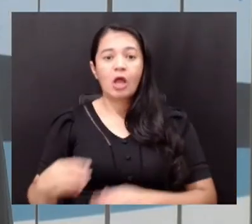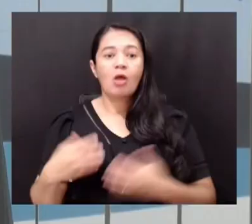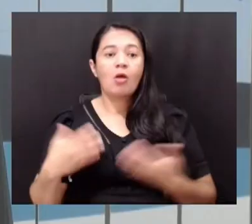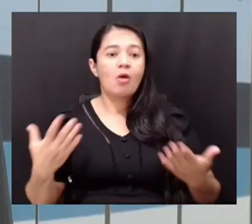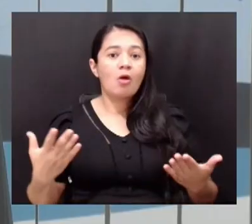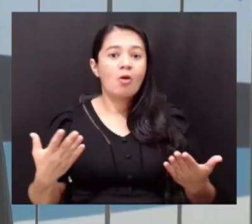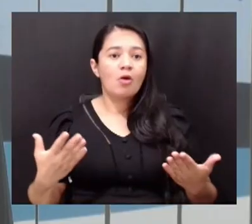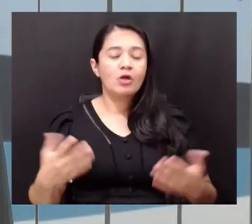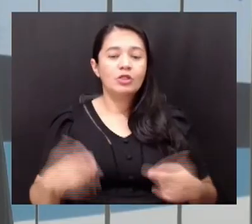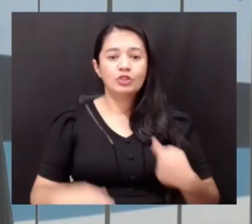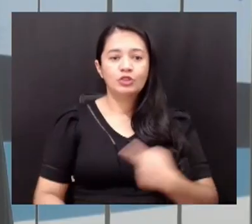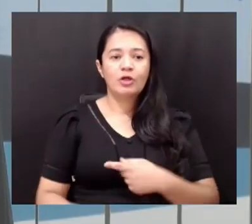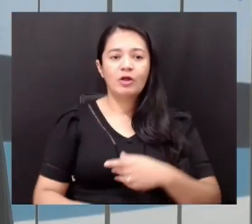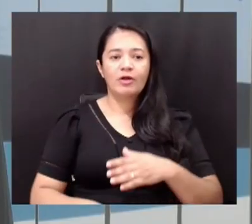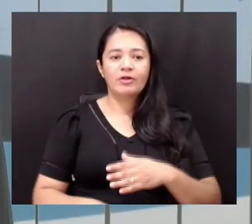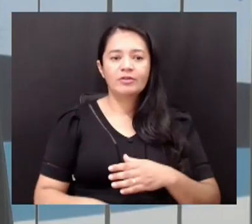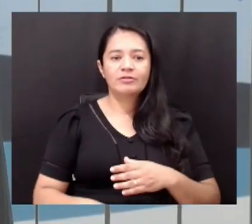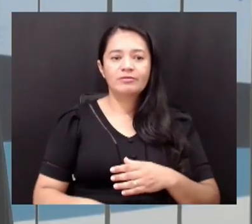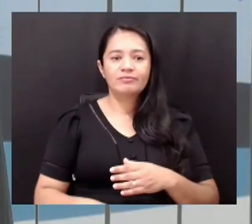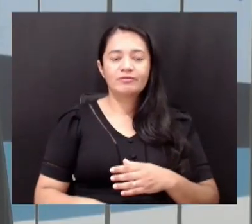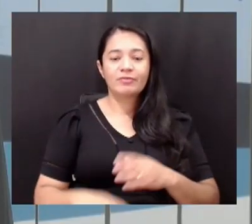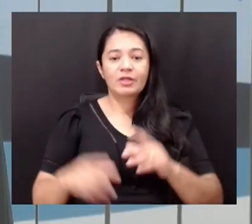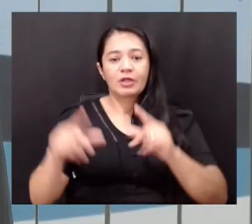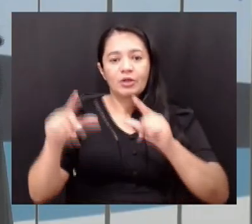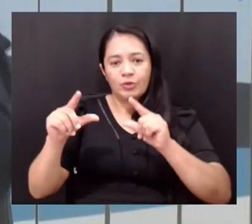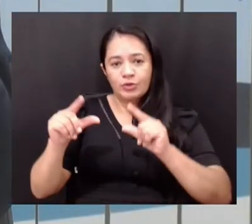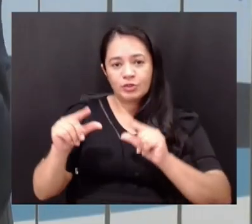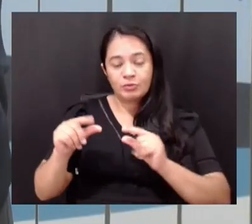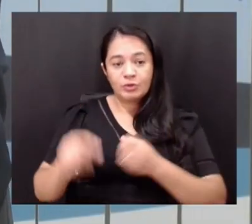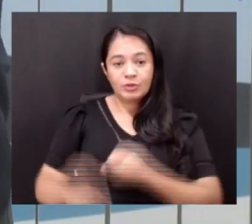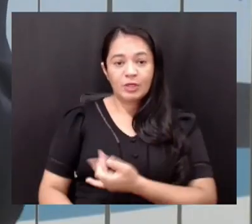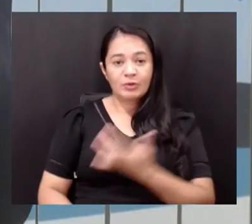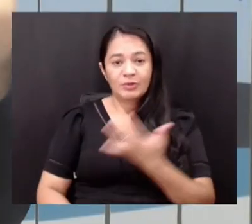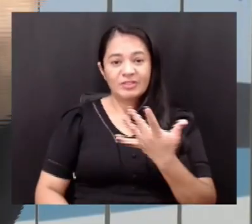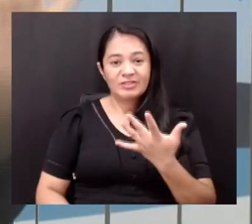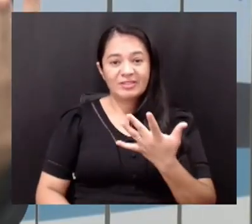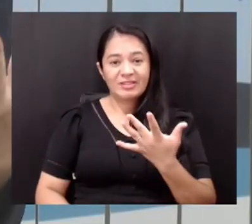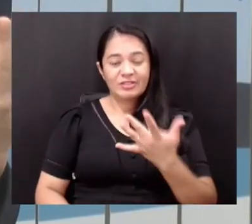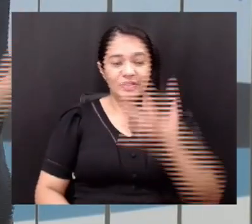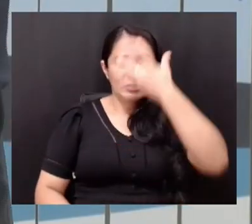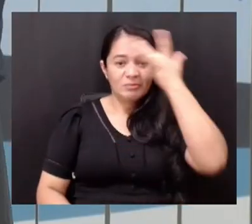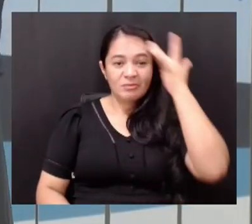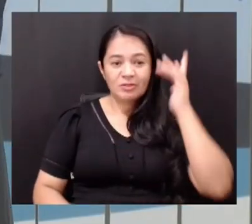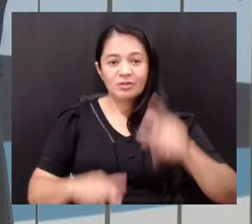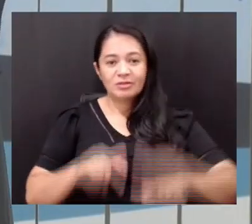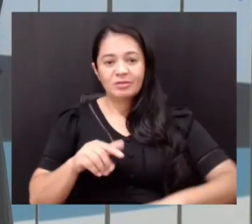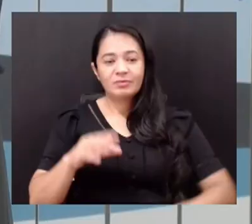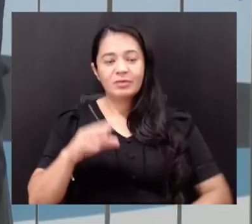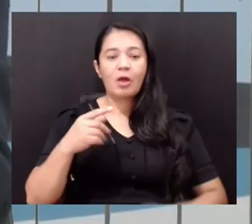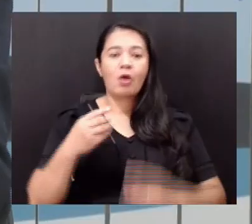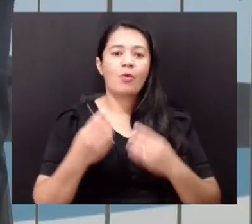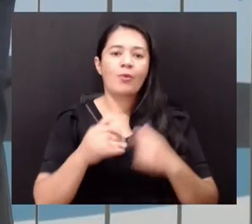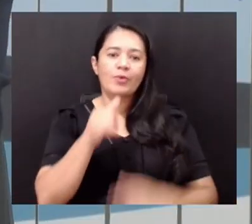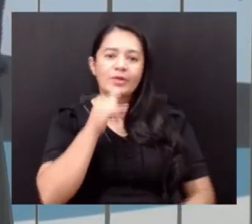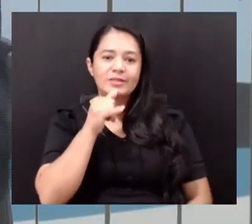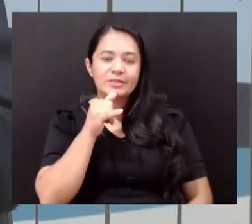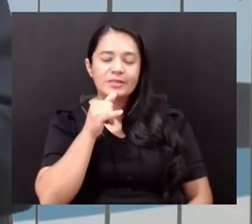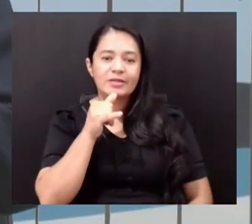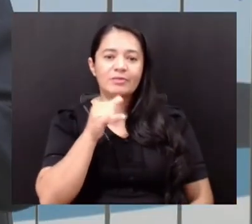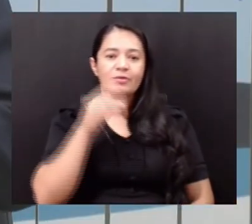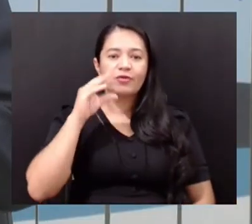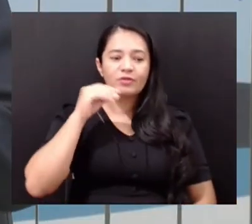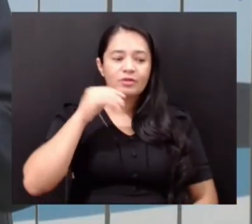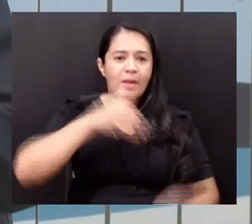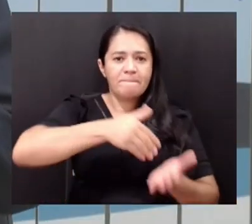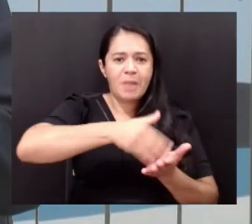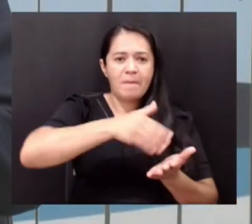um downsize, diminuir o número de trabalhadores. Então, a gente tem demissão em massa. À medida que demite, sobrecarrega